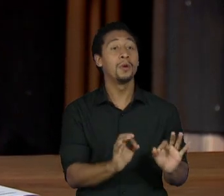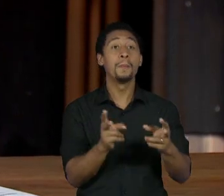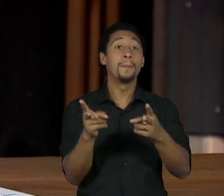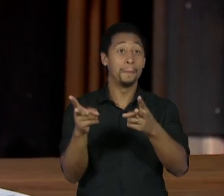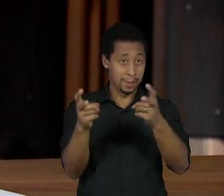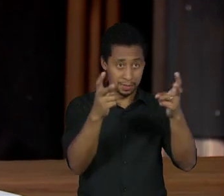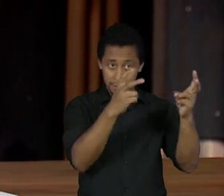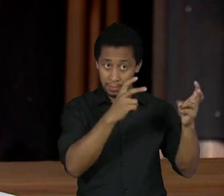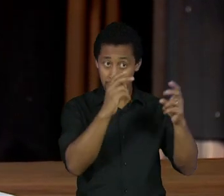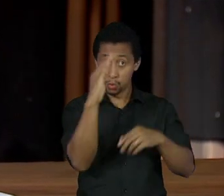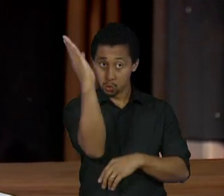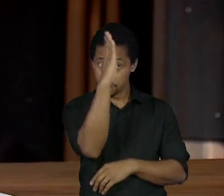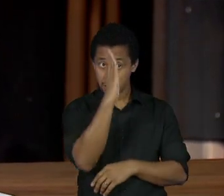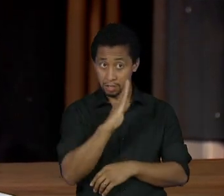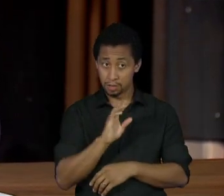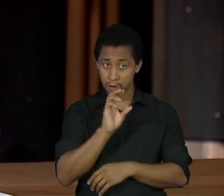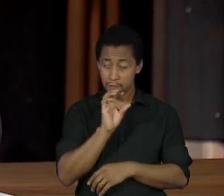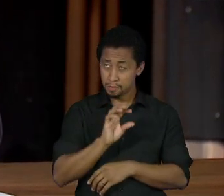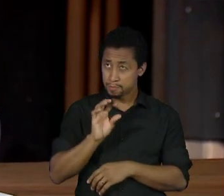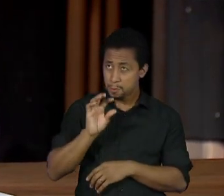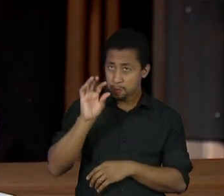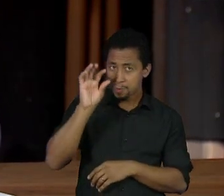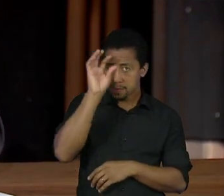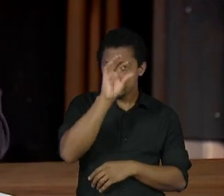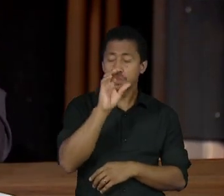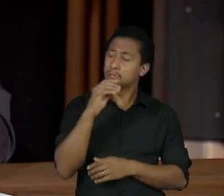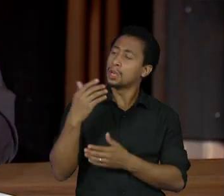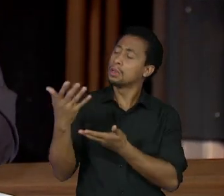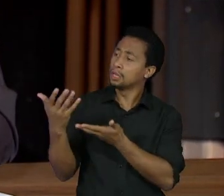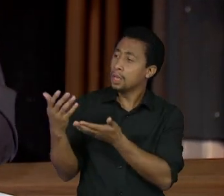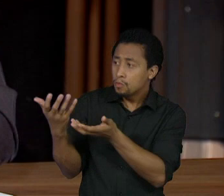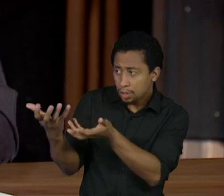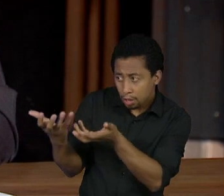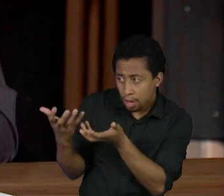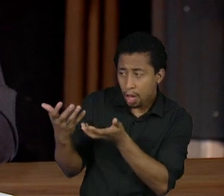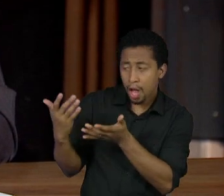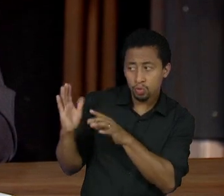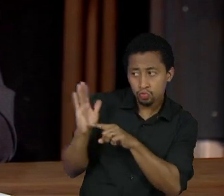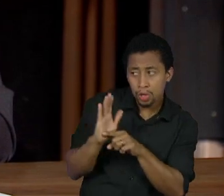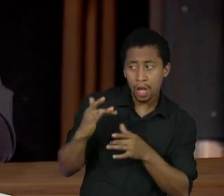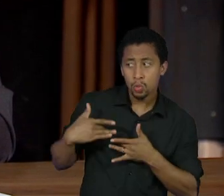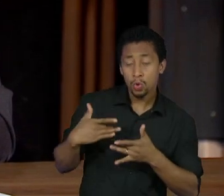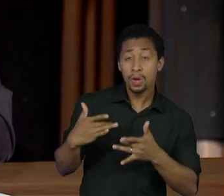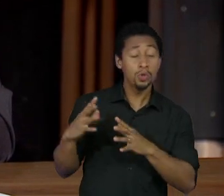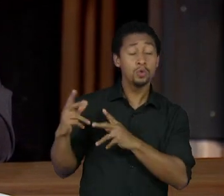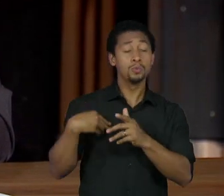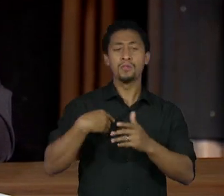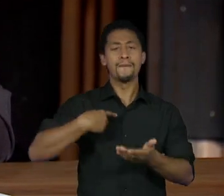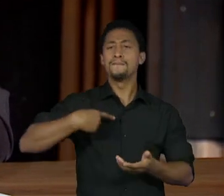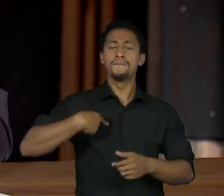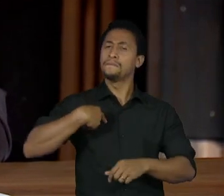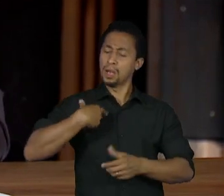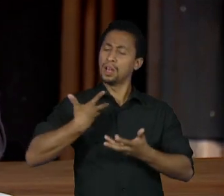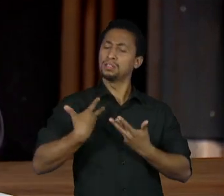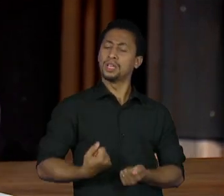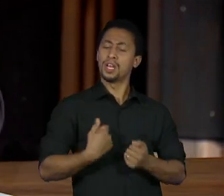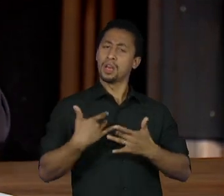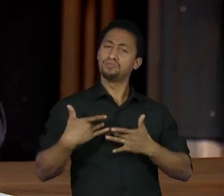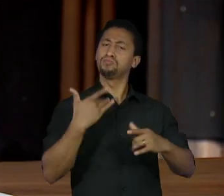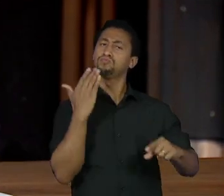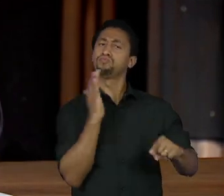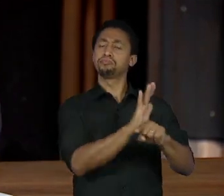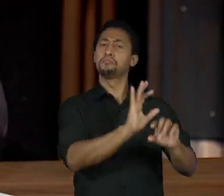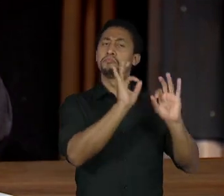doação, fica em dúvida, porque não sabe se o dinheiro vai chegar. Sim. Não é isso? Sim. E dessa vez,